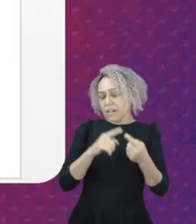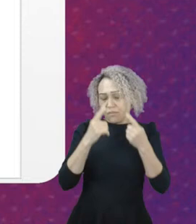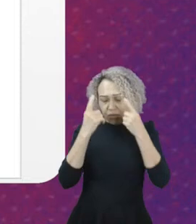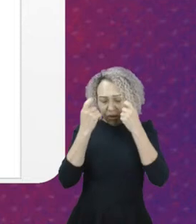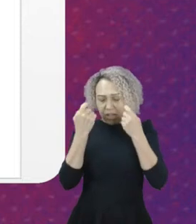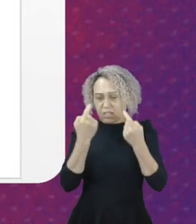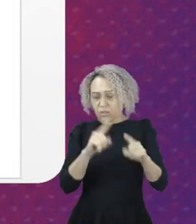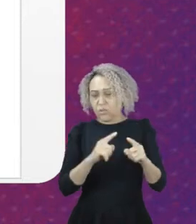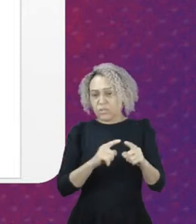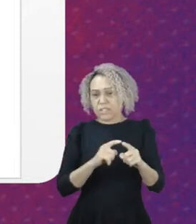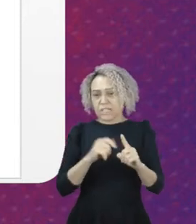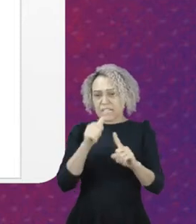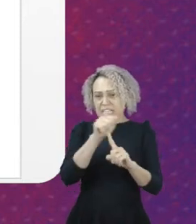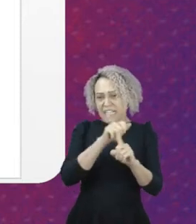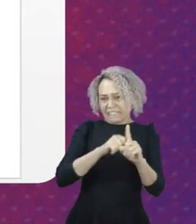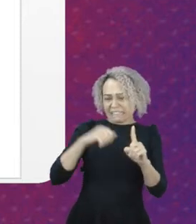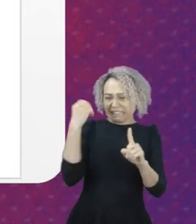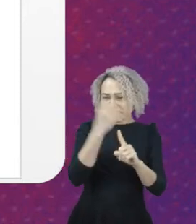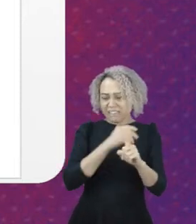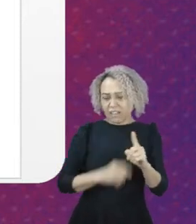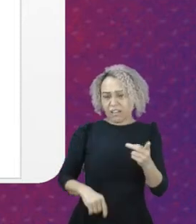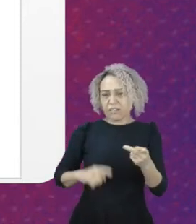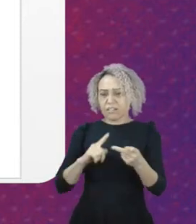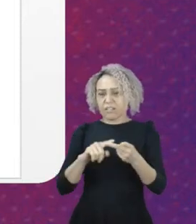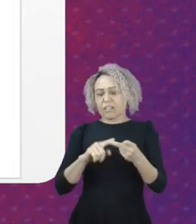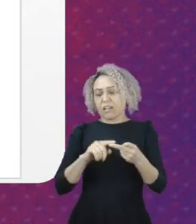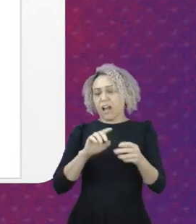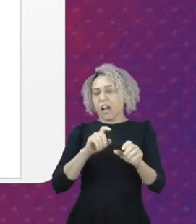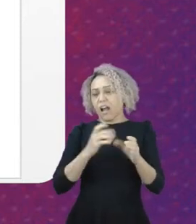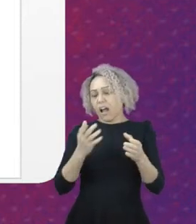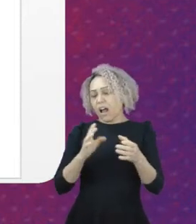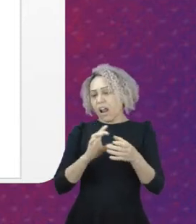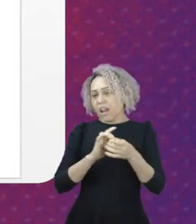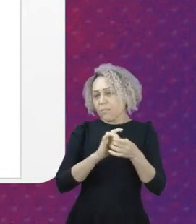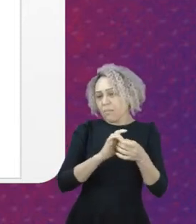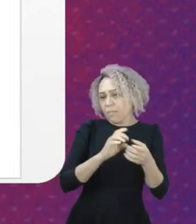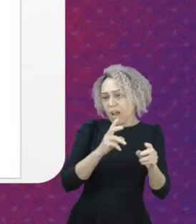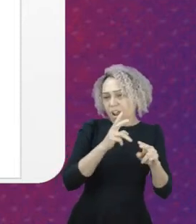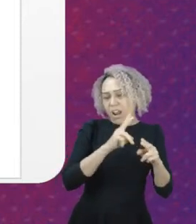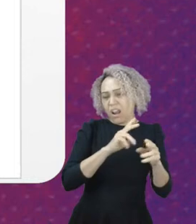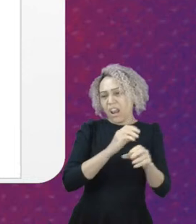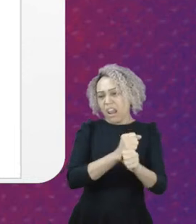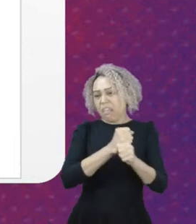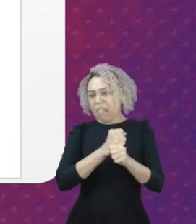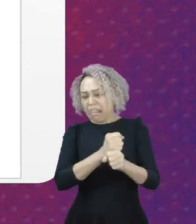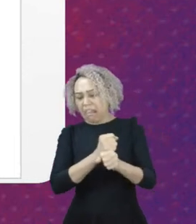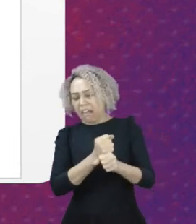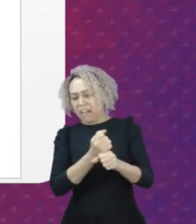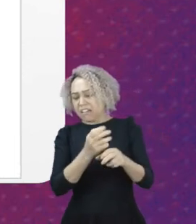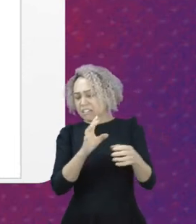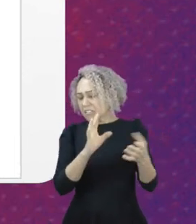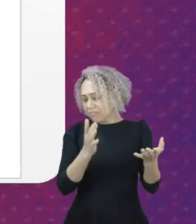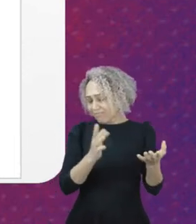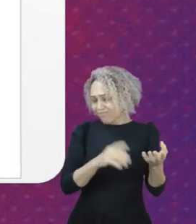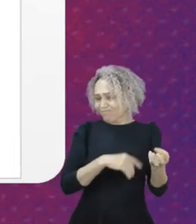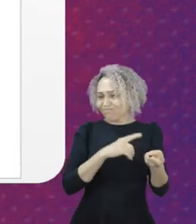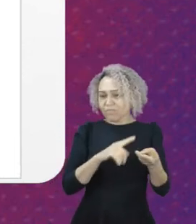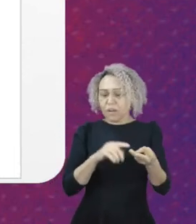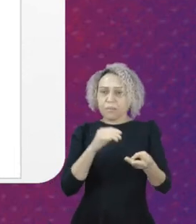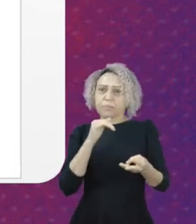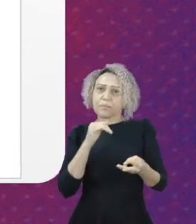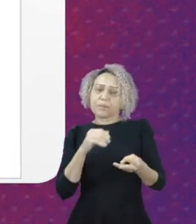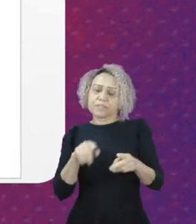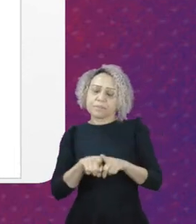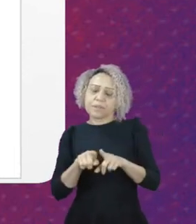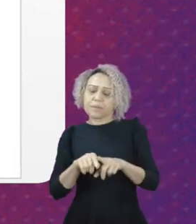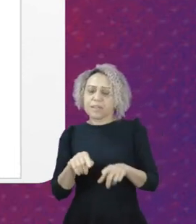liberdade e os direitos, né, ao pleno desenvolvimento do outro membro da família. Então, isso envolve esposa,